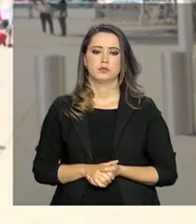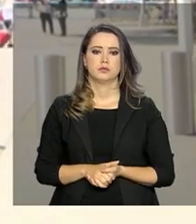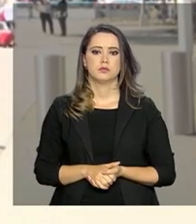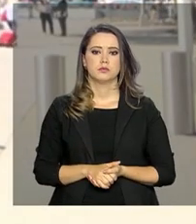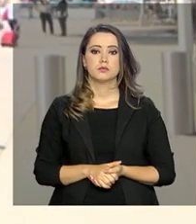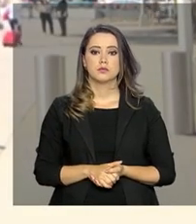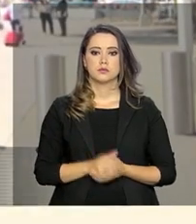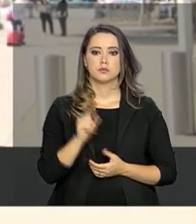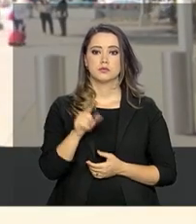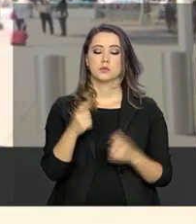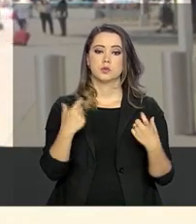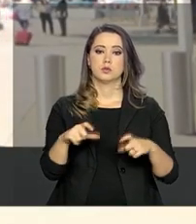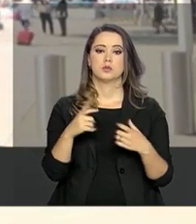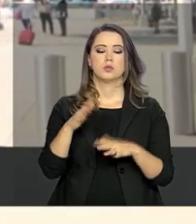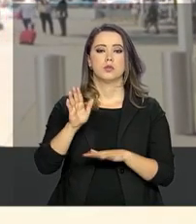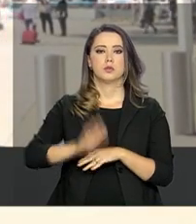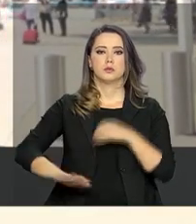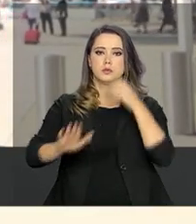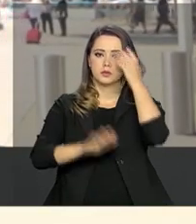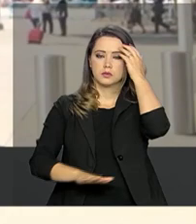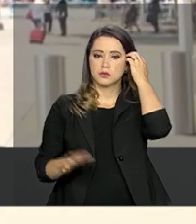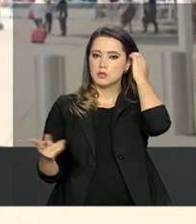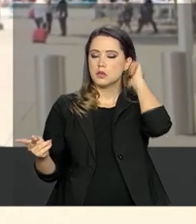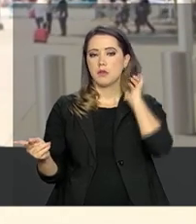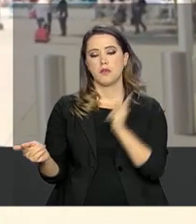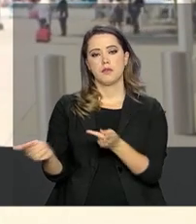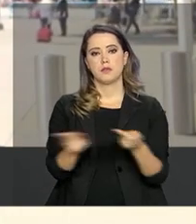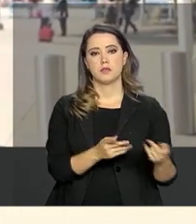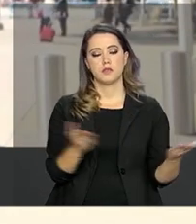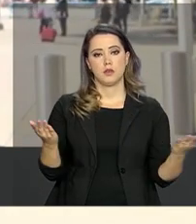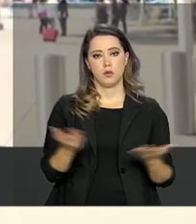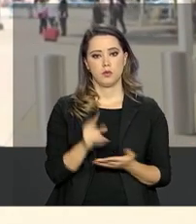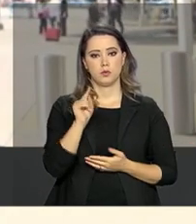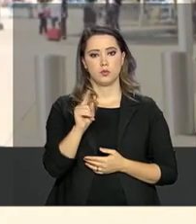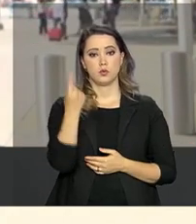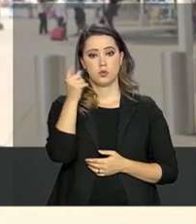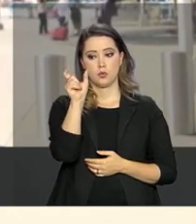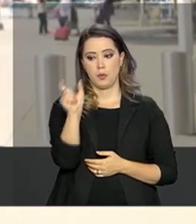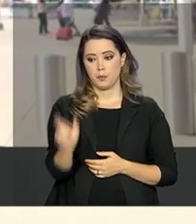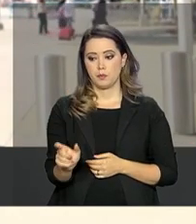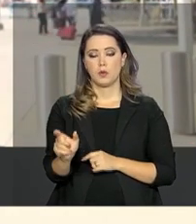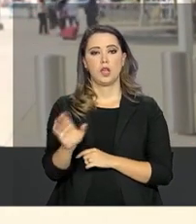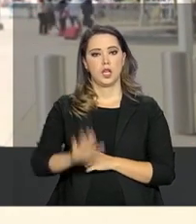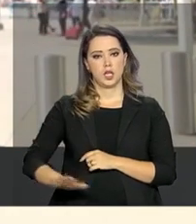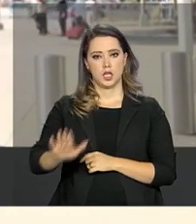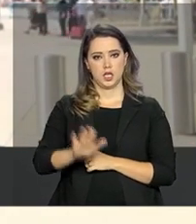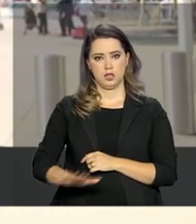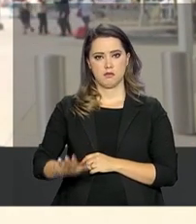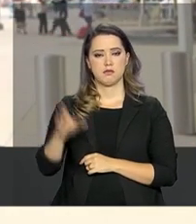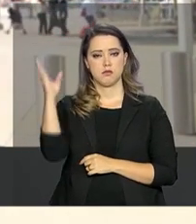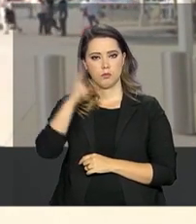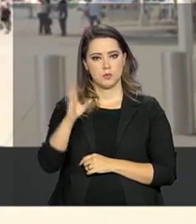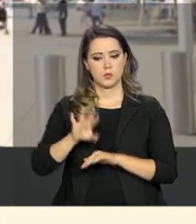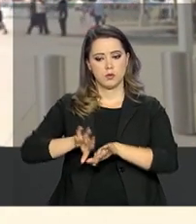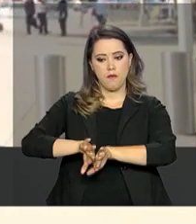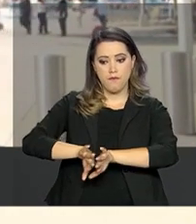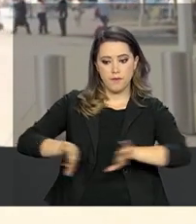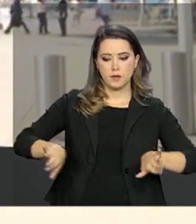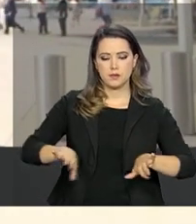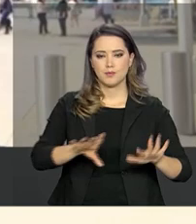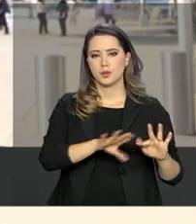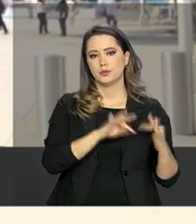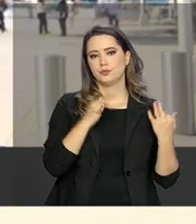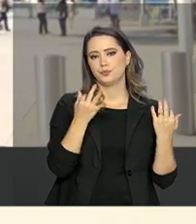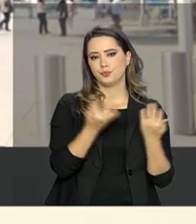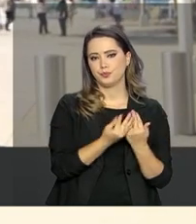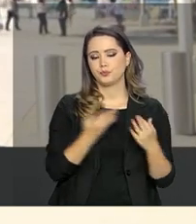esse abrigo para crianças que o ministro vai visitar hoje vive uma criança brasileira que foi separada da sua família ao tentar cruzar a fronteira